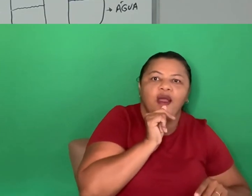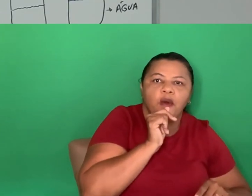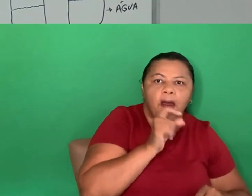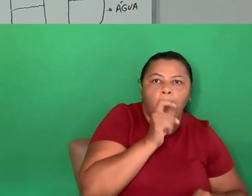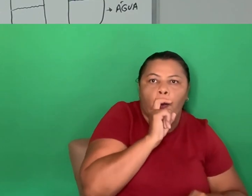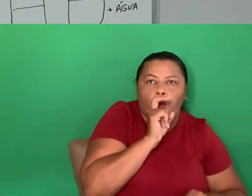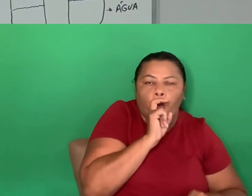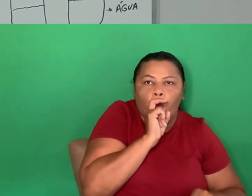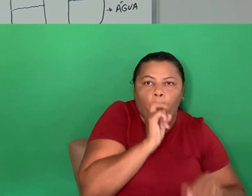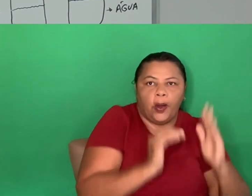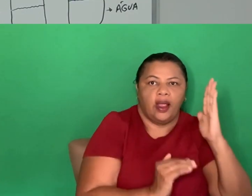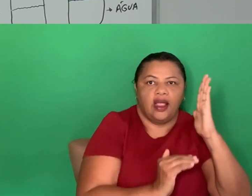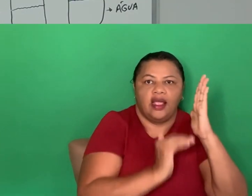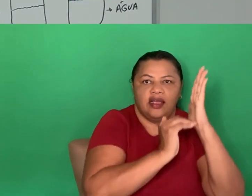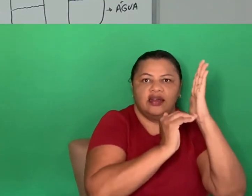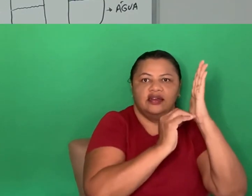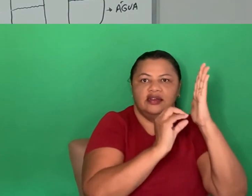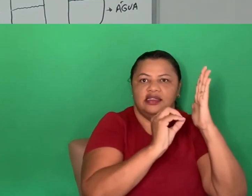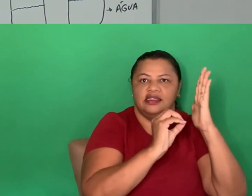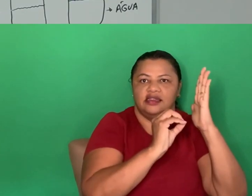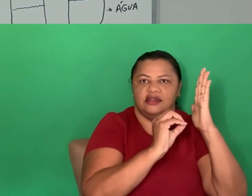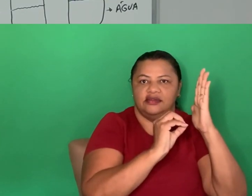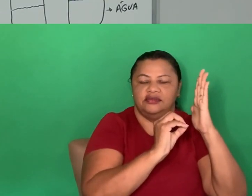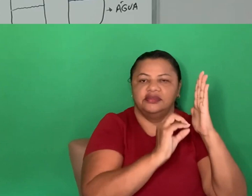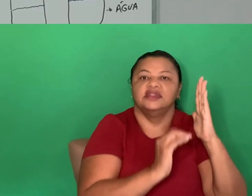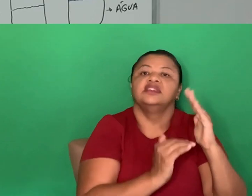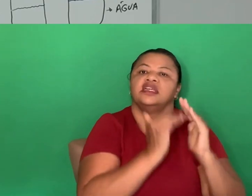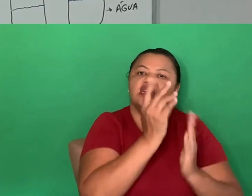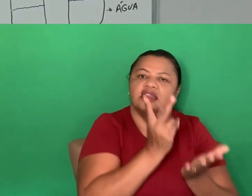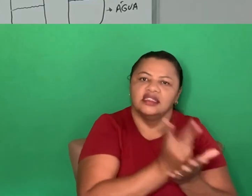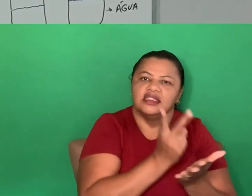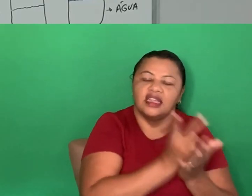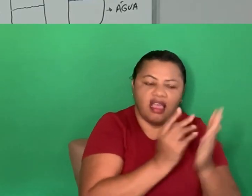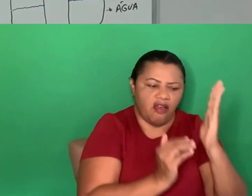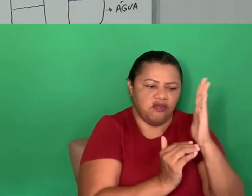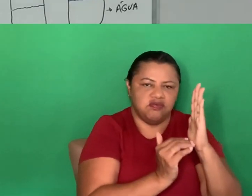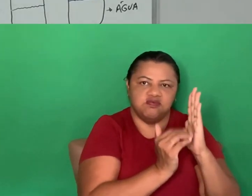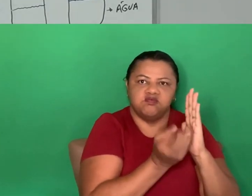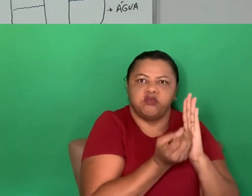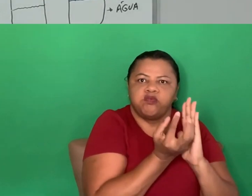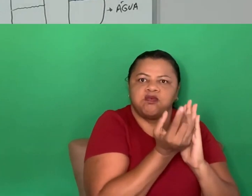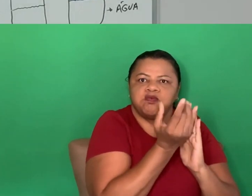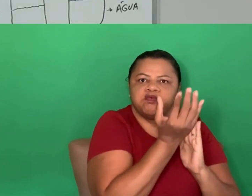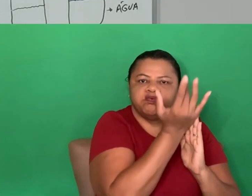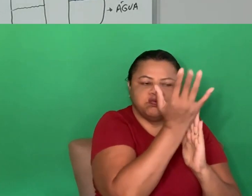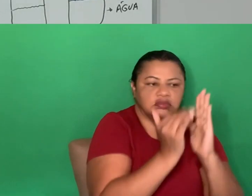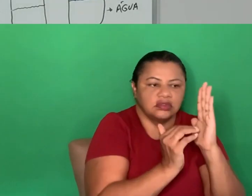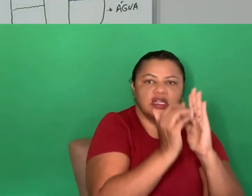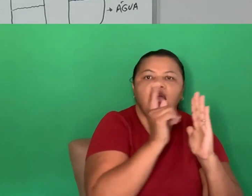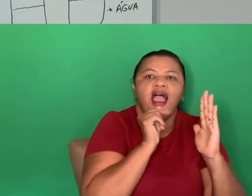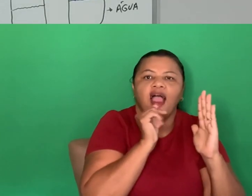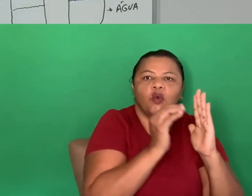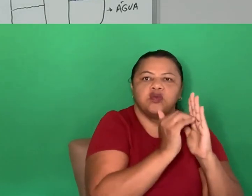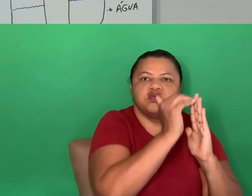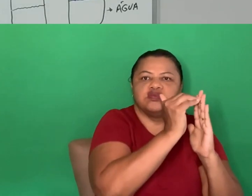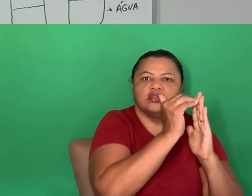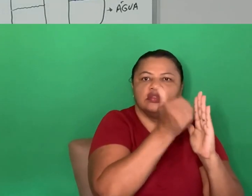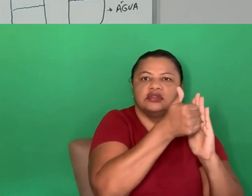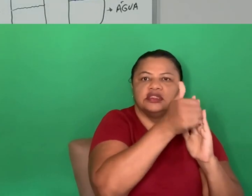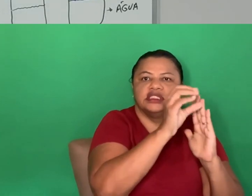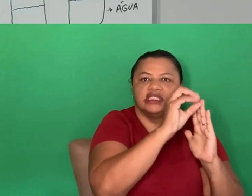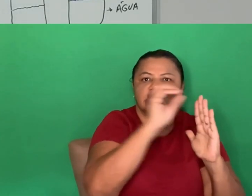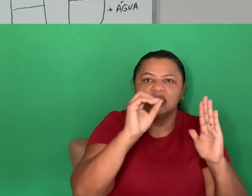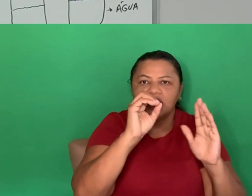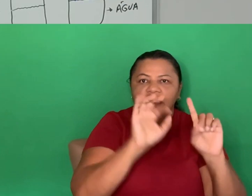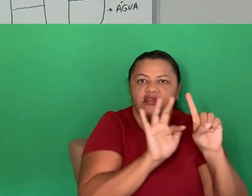substância pura tem esse conjunto de propriedades. Tá? Rogério, qual seria então as propriedades do álcool,